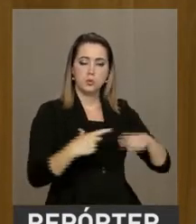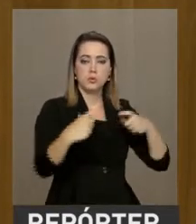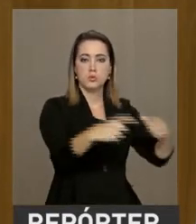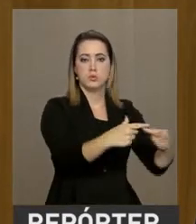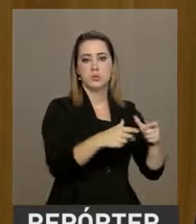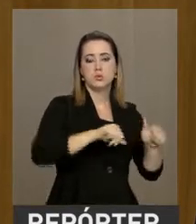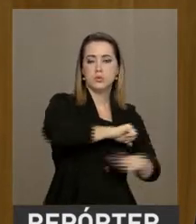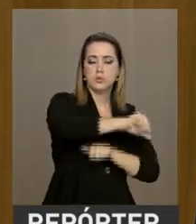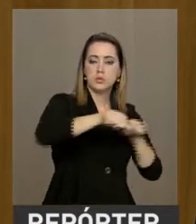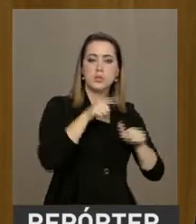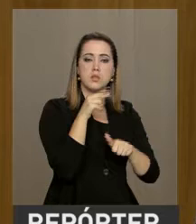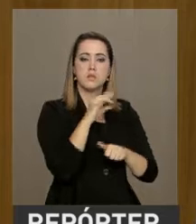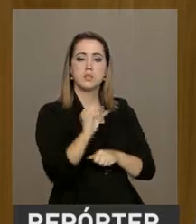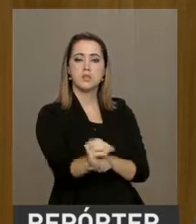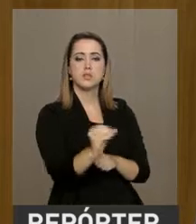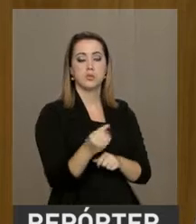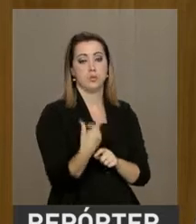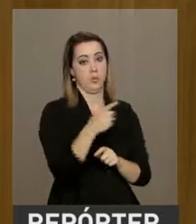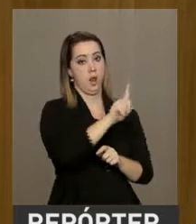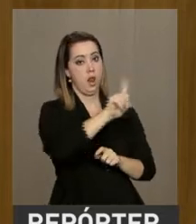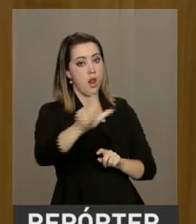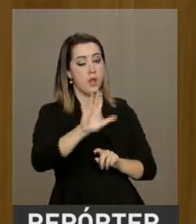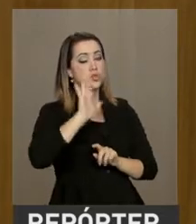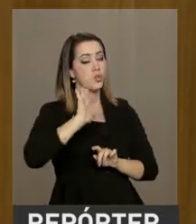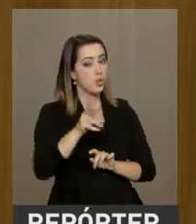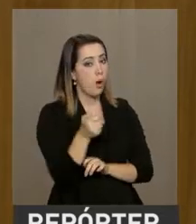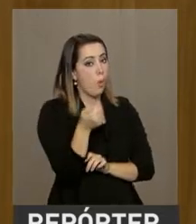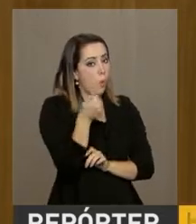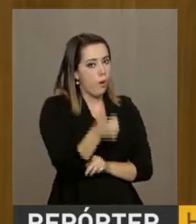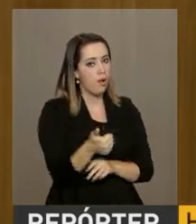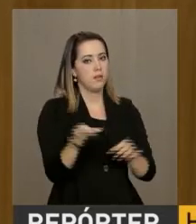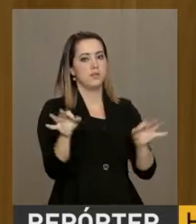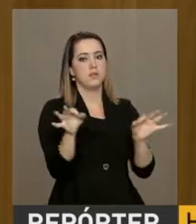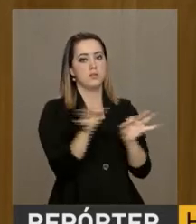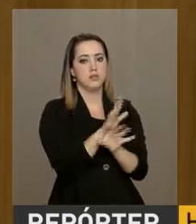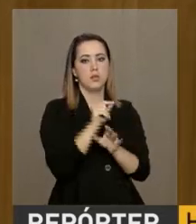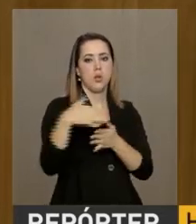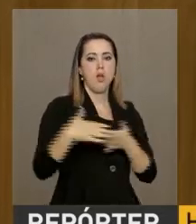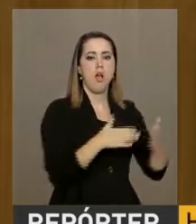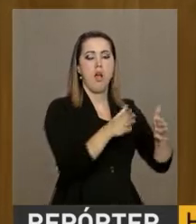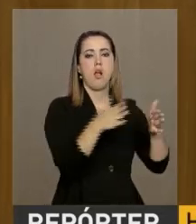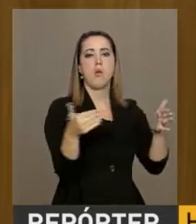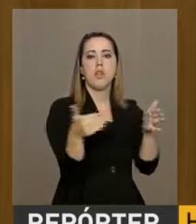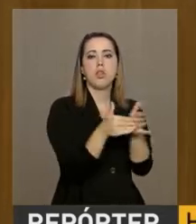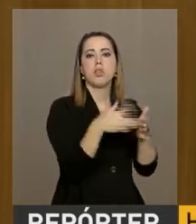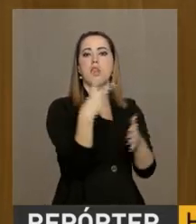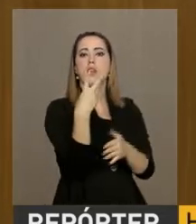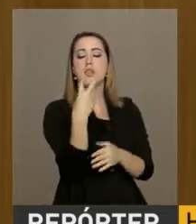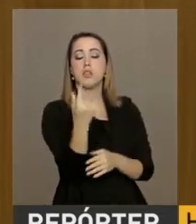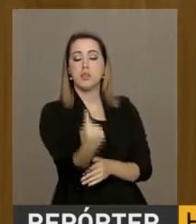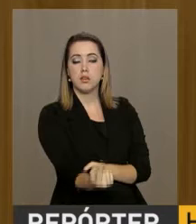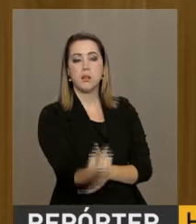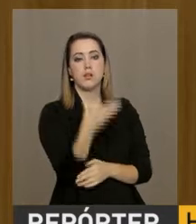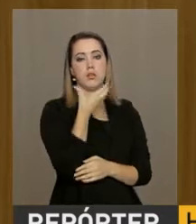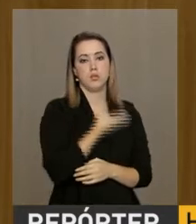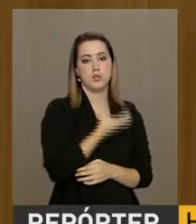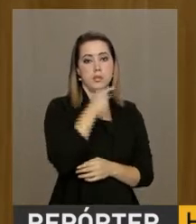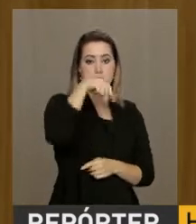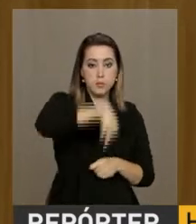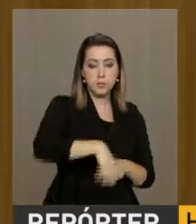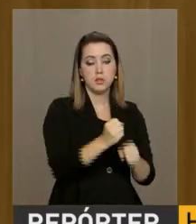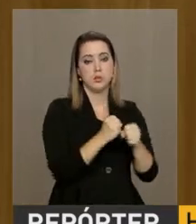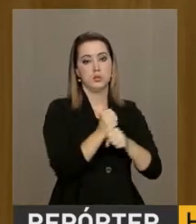eixo norte o eixo leste nós estamos concluindo o curso das águas até o dia 31 de dezembro deste ano